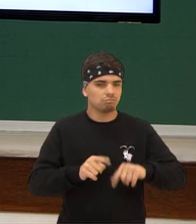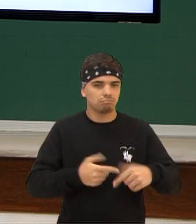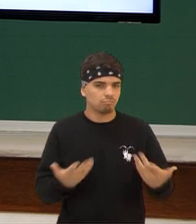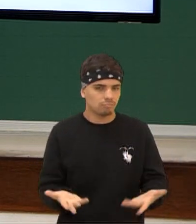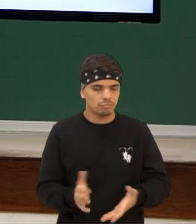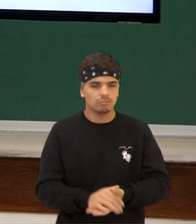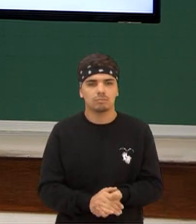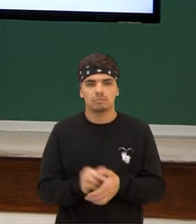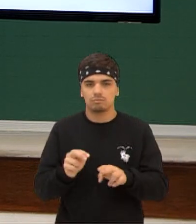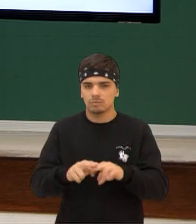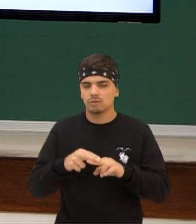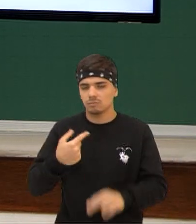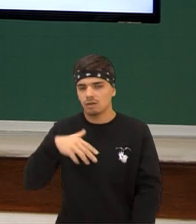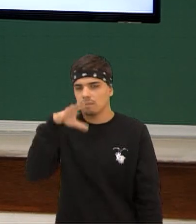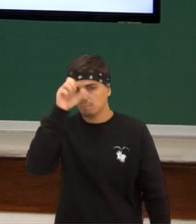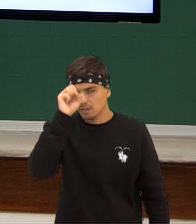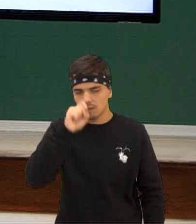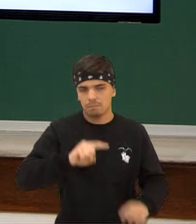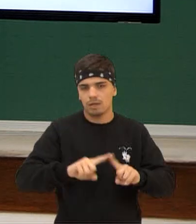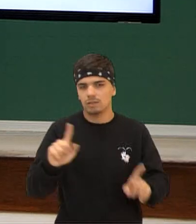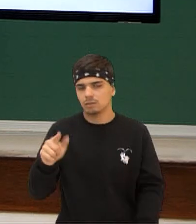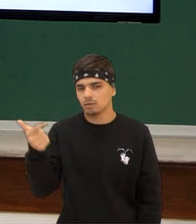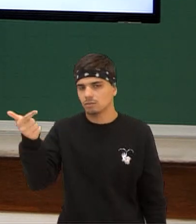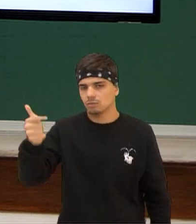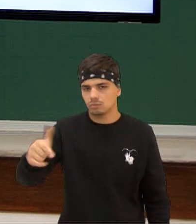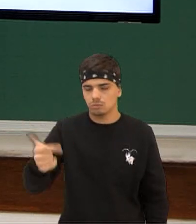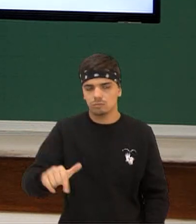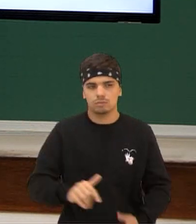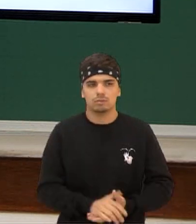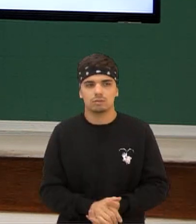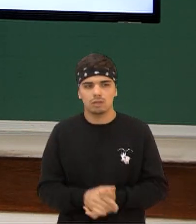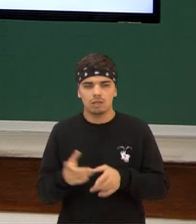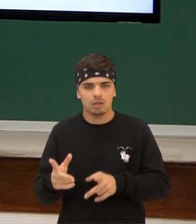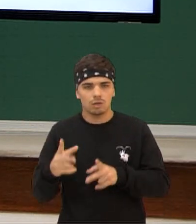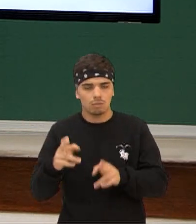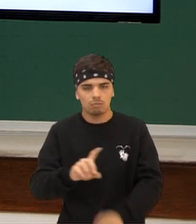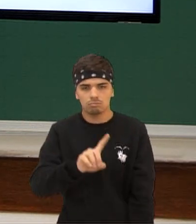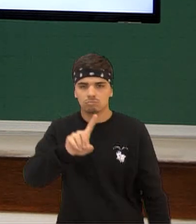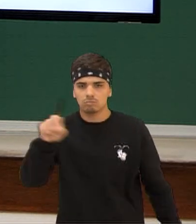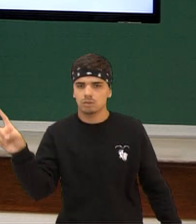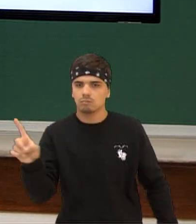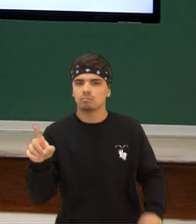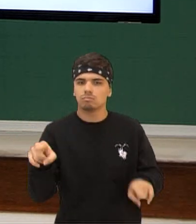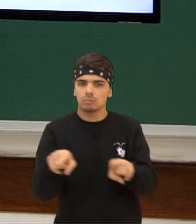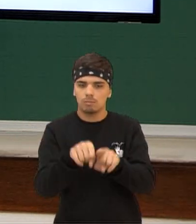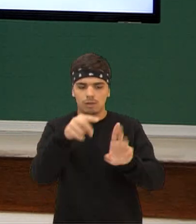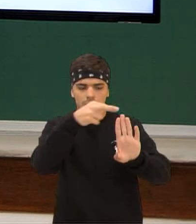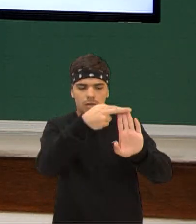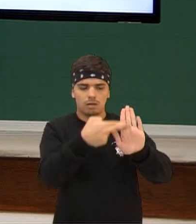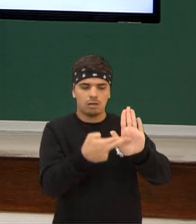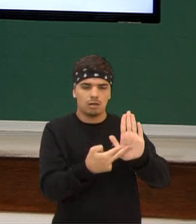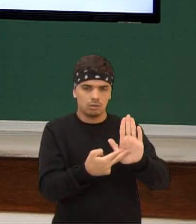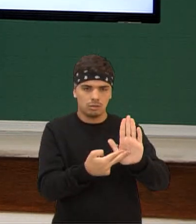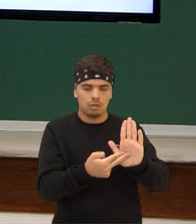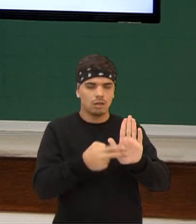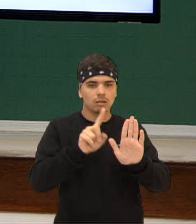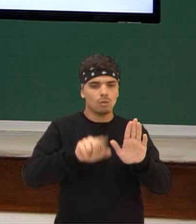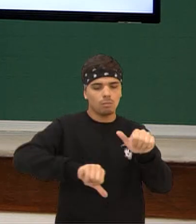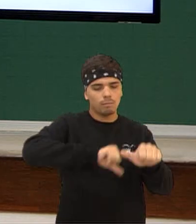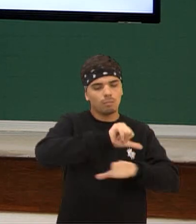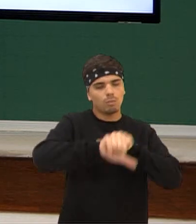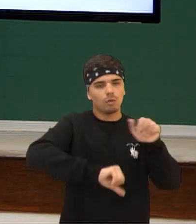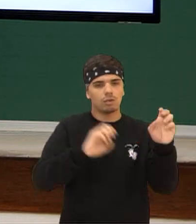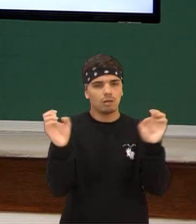não tem habilidade pode aprender e não tem mesma coisa na negativa mesma regrinha de cima não